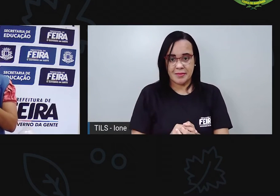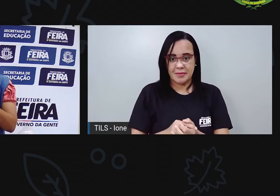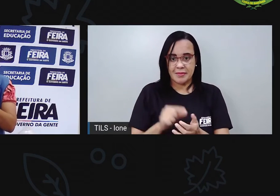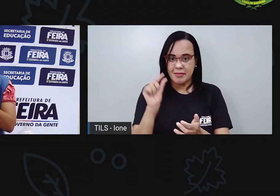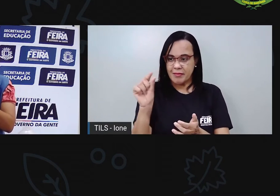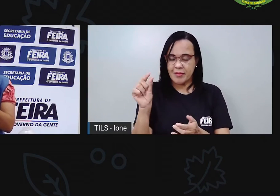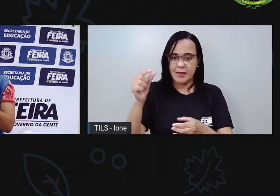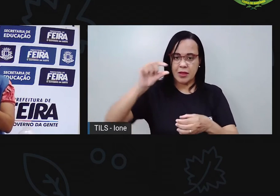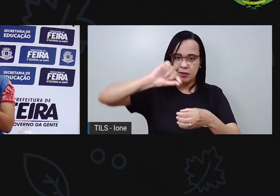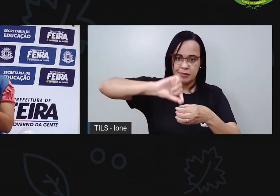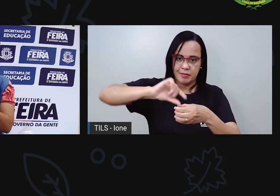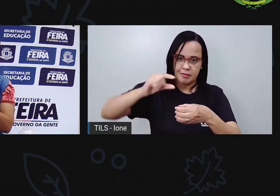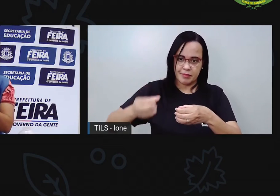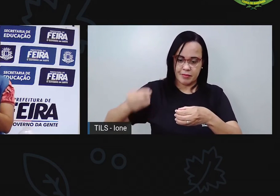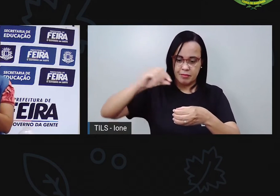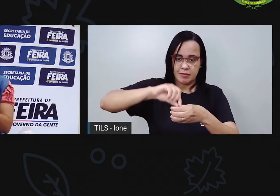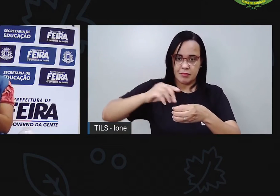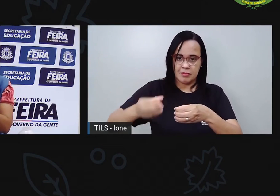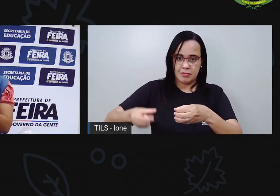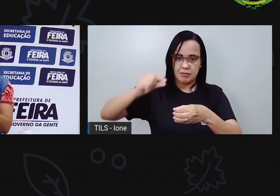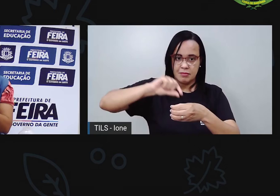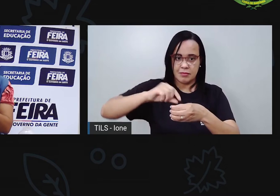grãos dentro da garrafinha